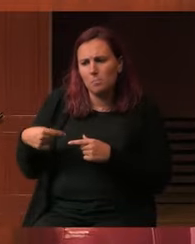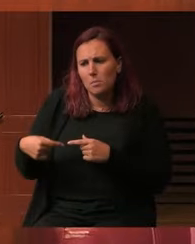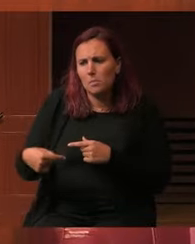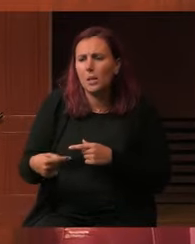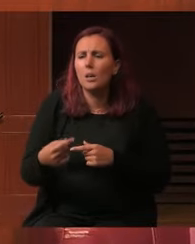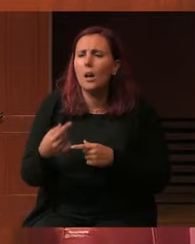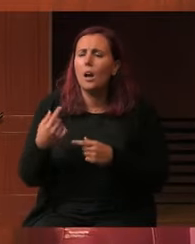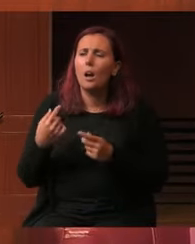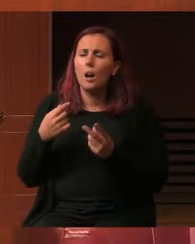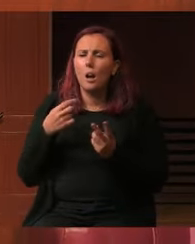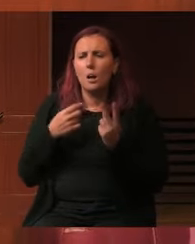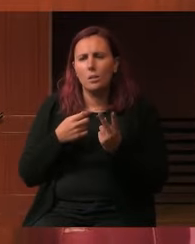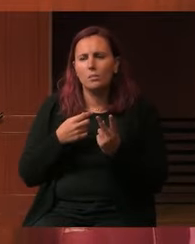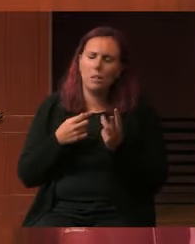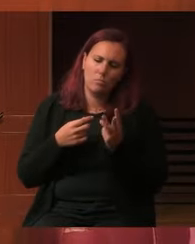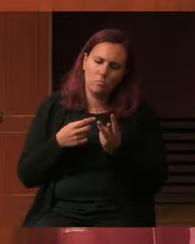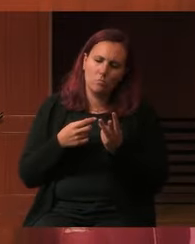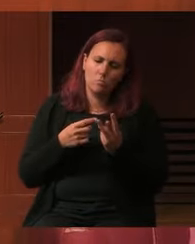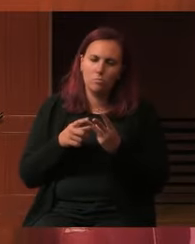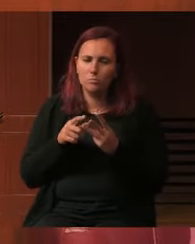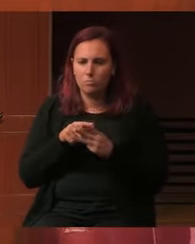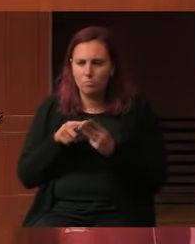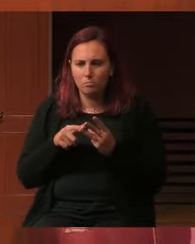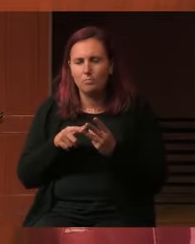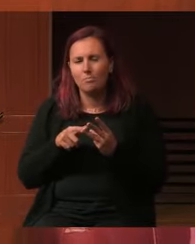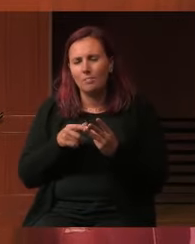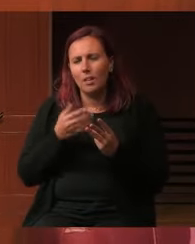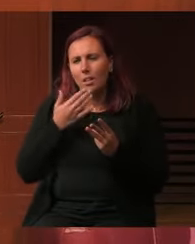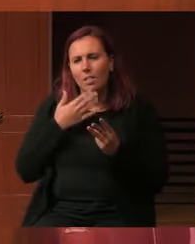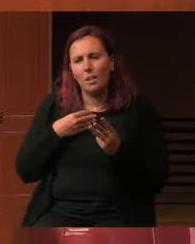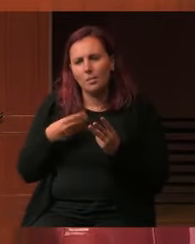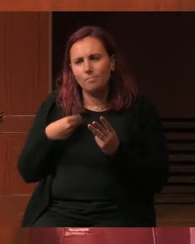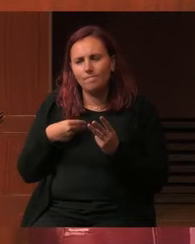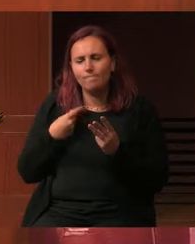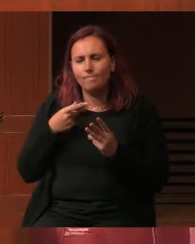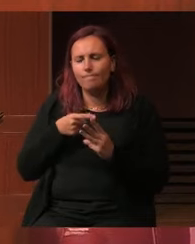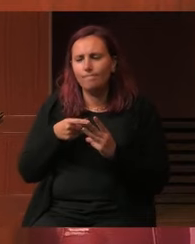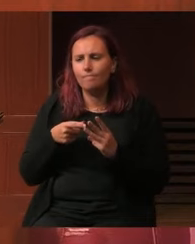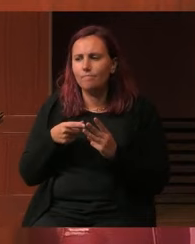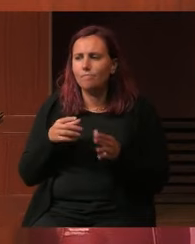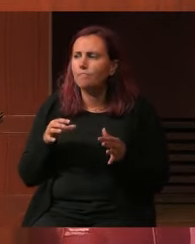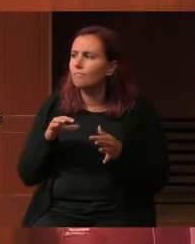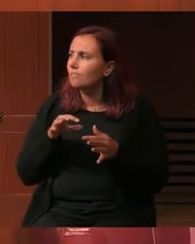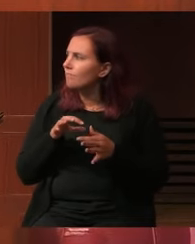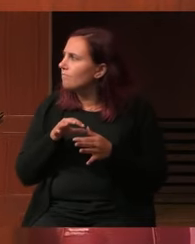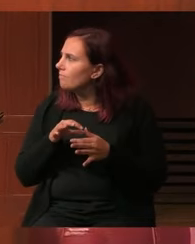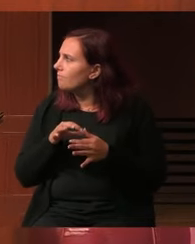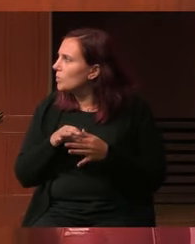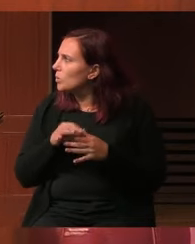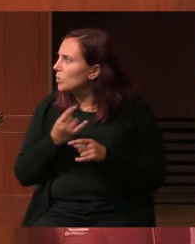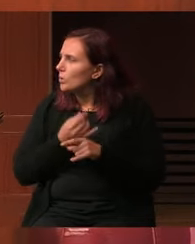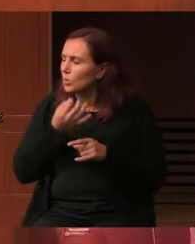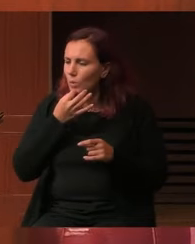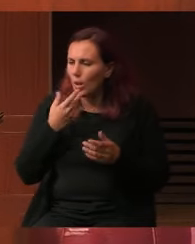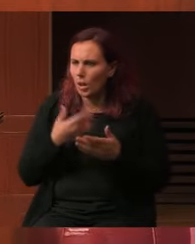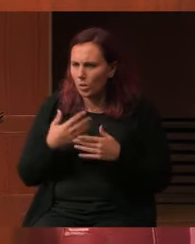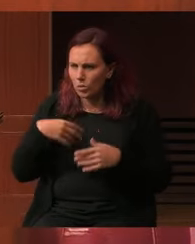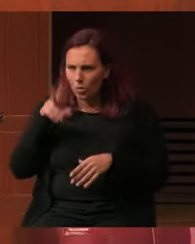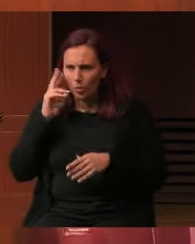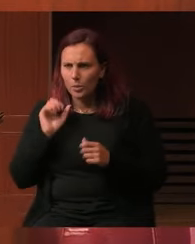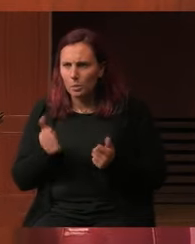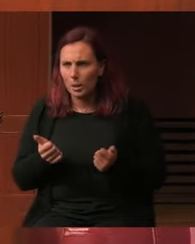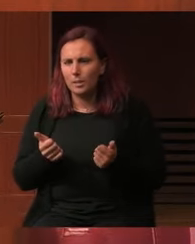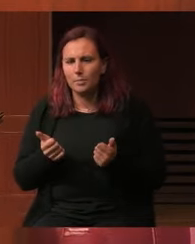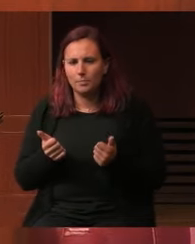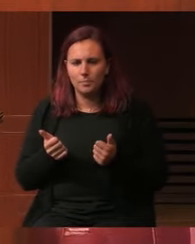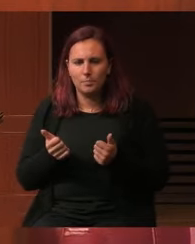e há aqui três coisas que me preocupam em particular e que eu acho que têm a ver com o que temos estado a discutir. Não sei se me estão a ouvir bem. Eu estou a ouvir